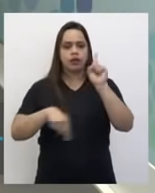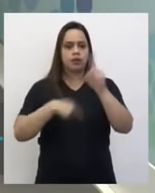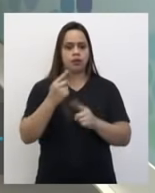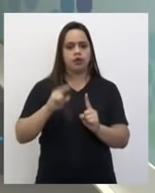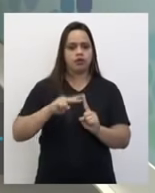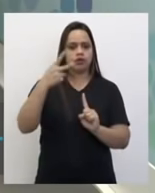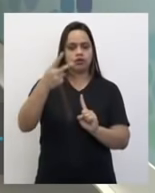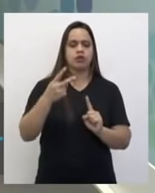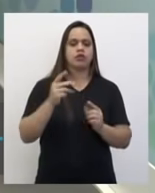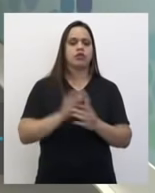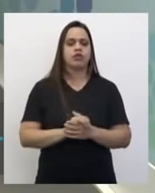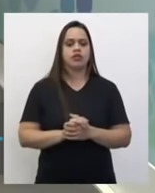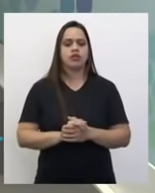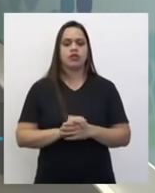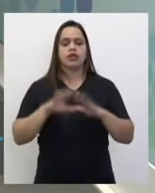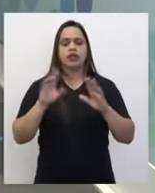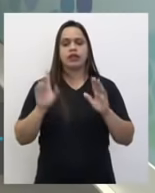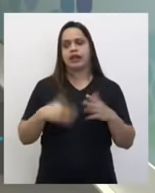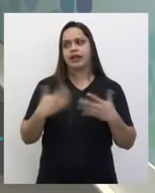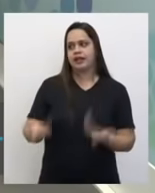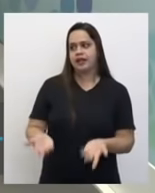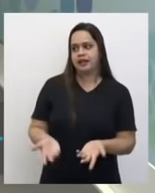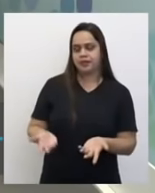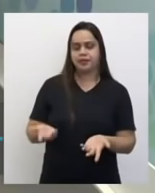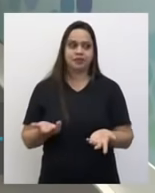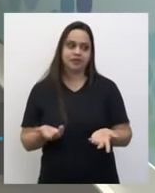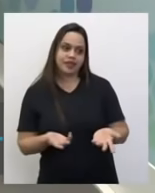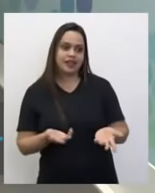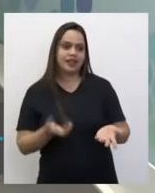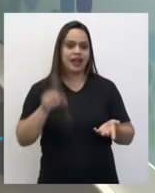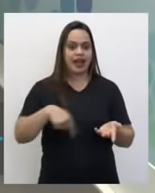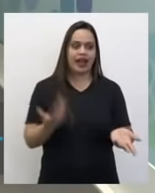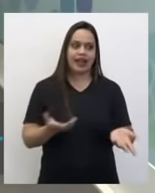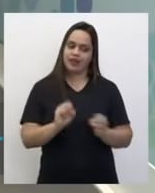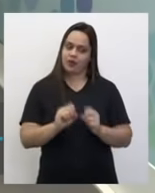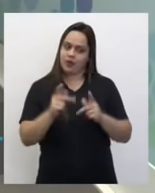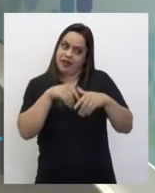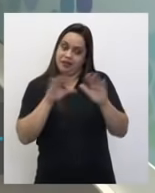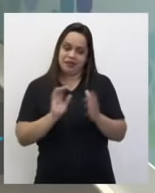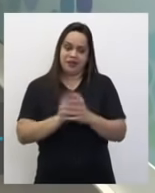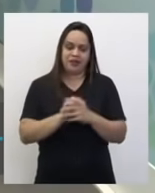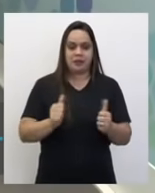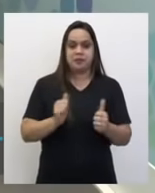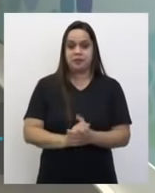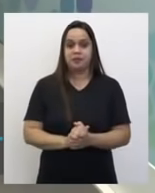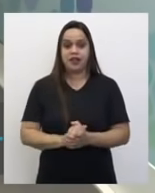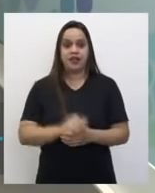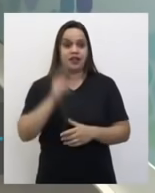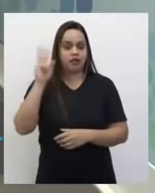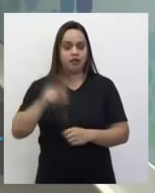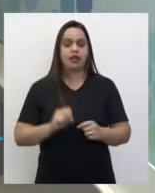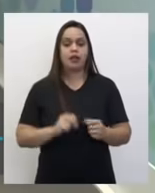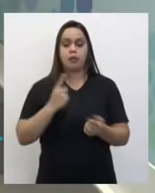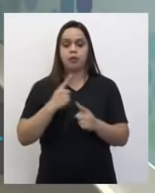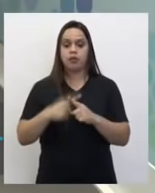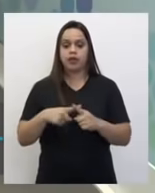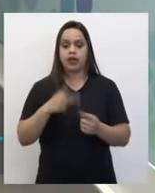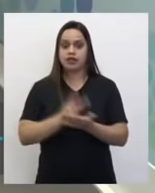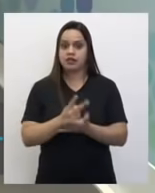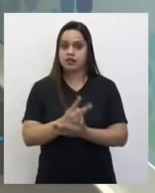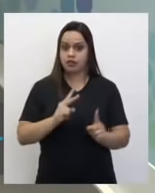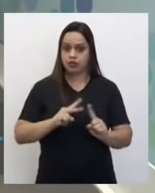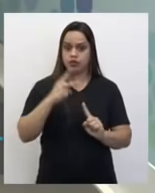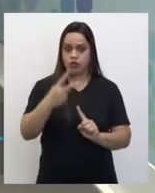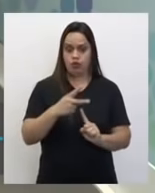Mas aí é aí é o menino é um novo você ouviu, né? Aí o menino é um novo Então vamos lá. Como ele é sempre o dobro, a gente vai começar em